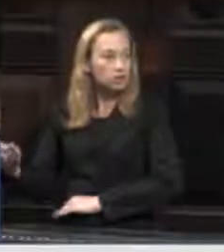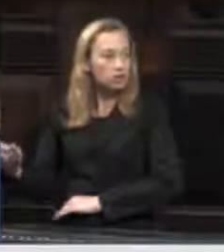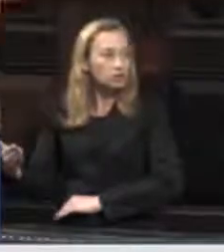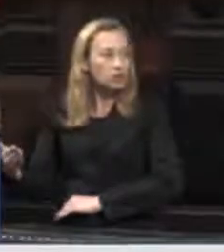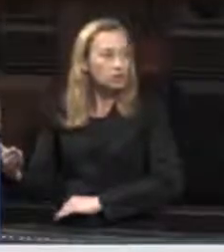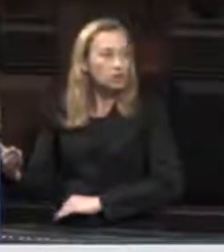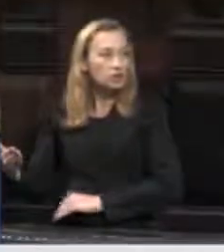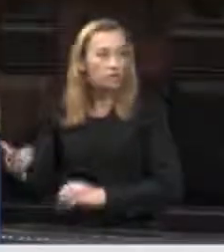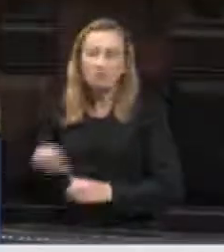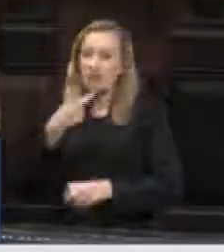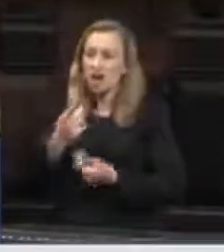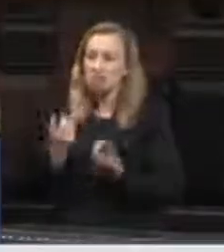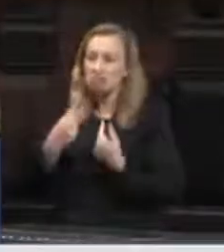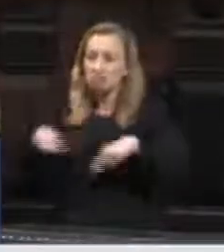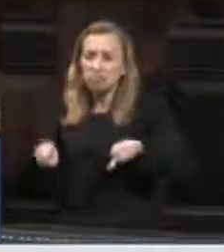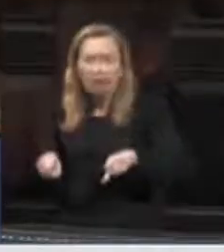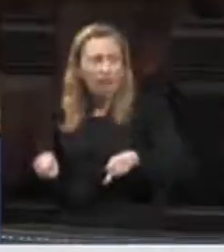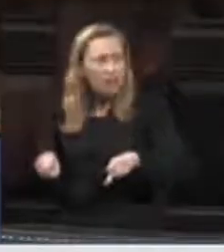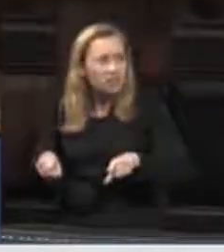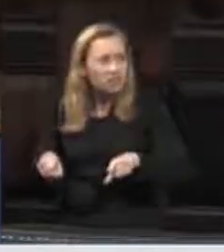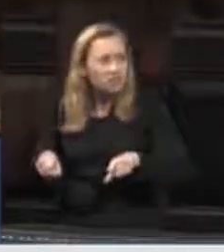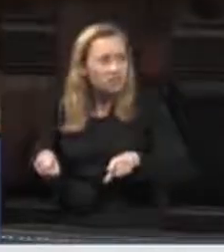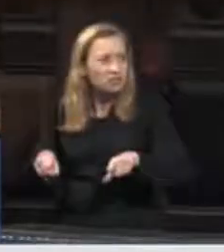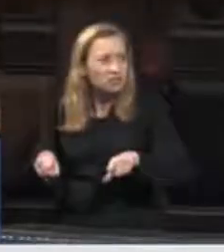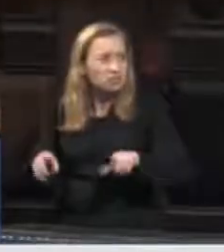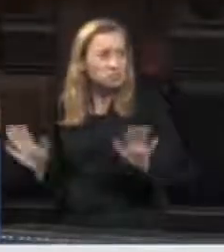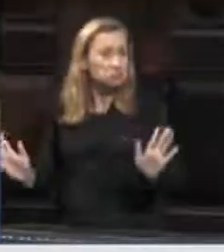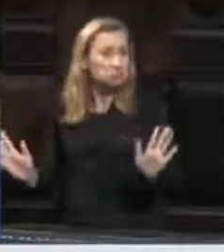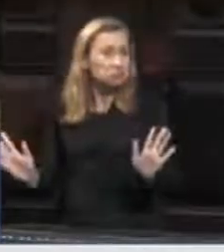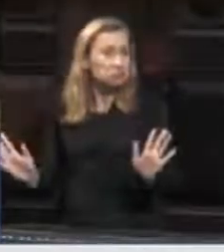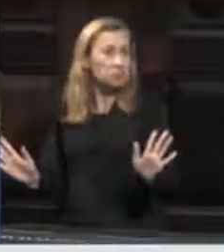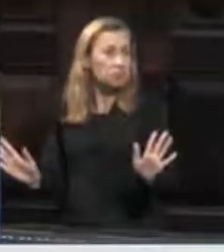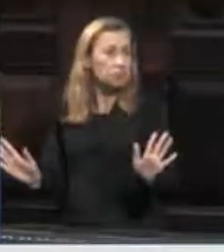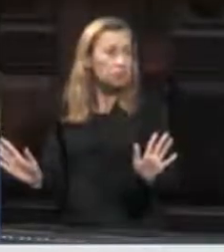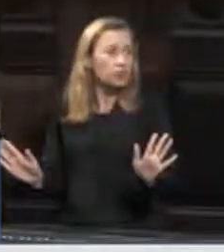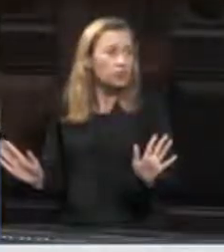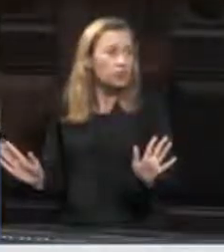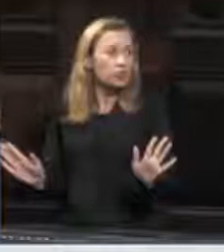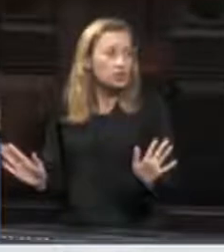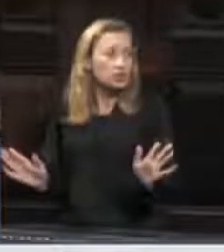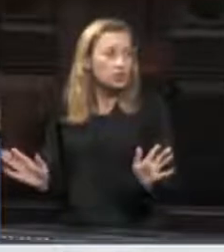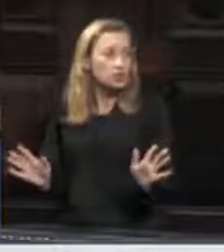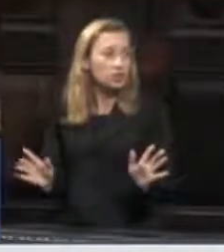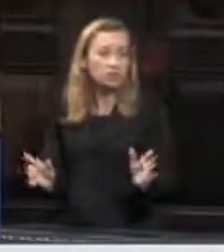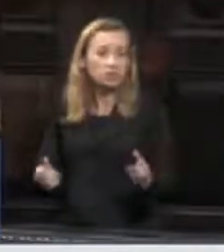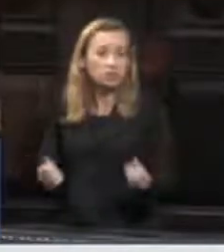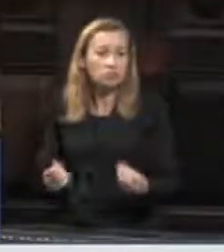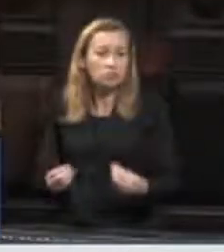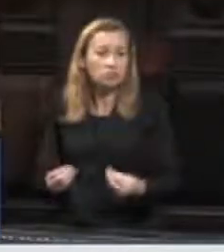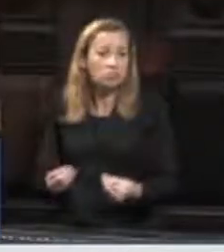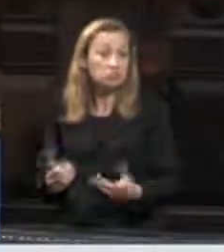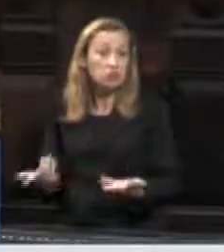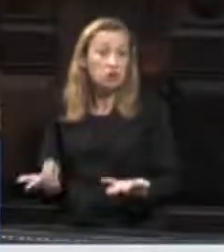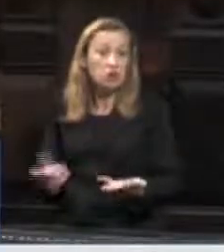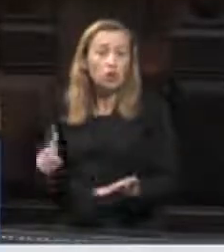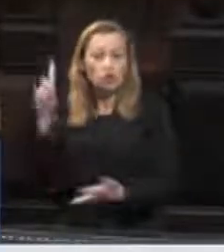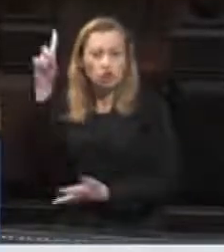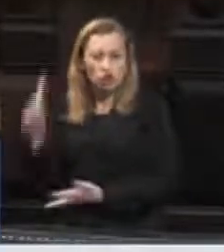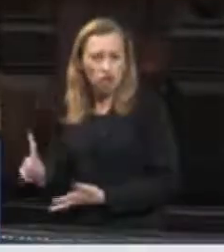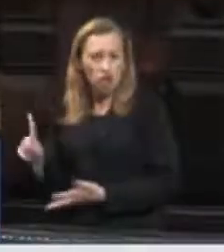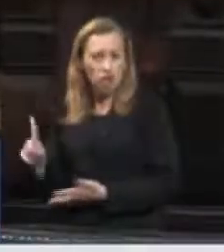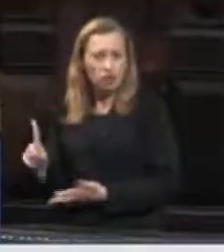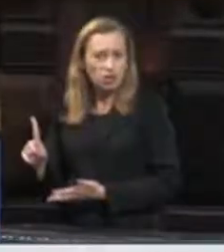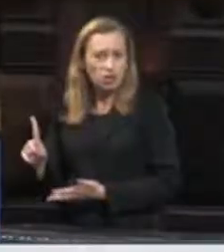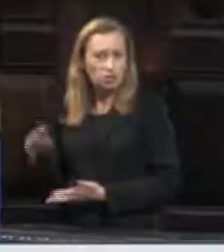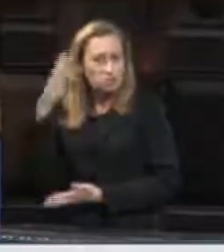alinhamento automático com os interesses do capital e, ao mesmo tempo, não garante serviços fundamentais, direitos fundamentais, como o